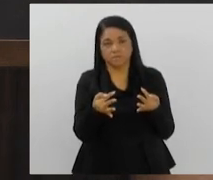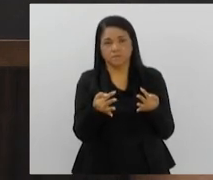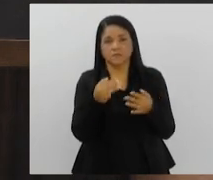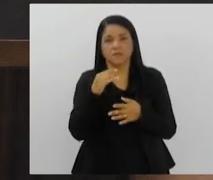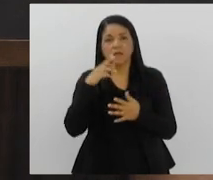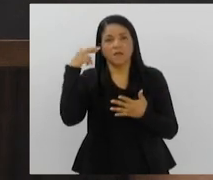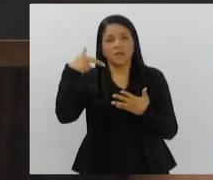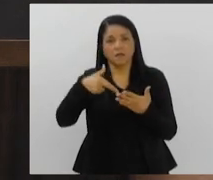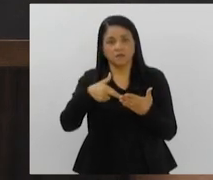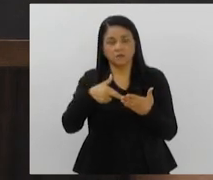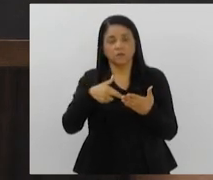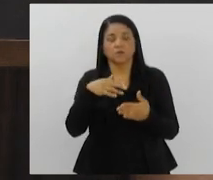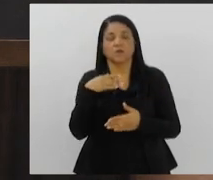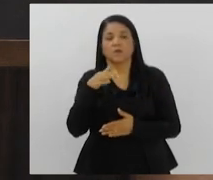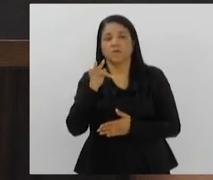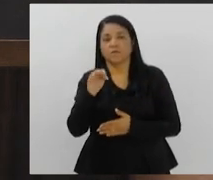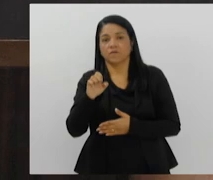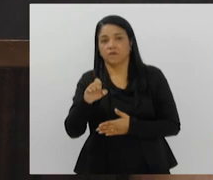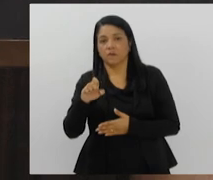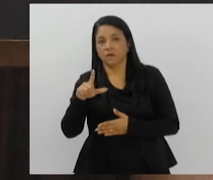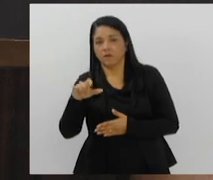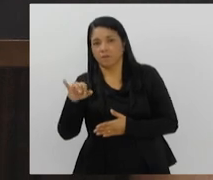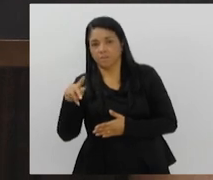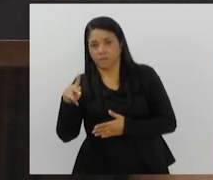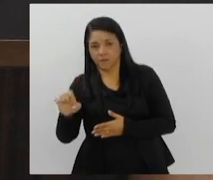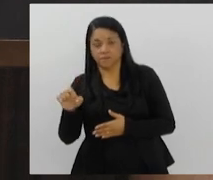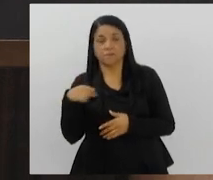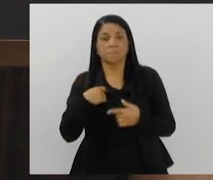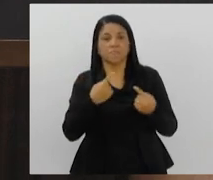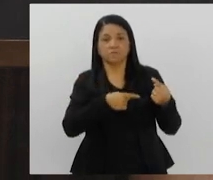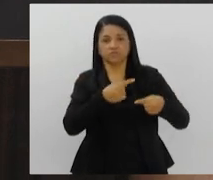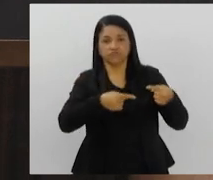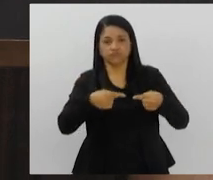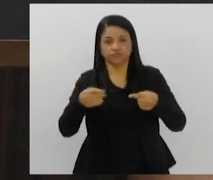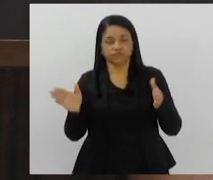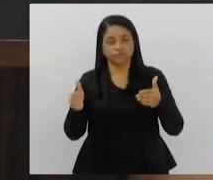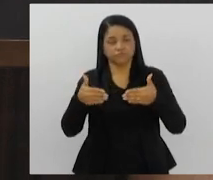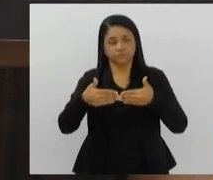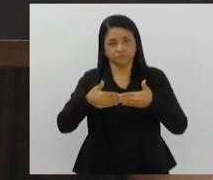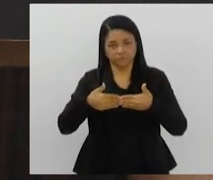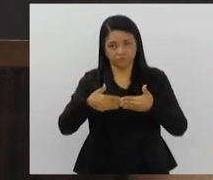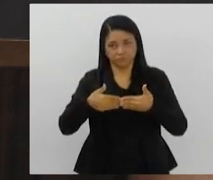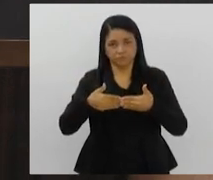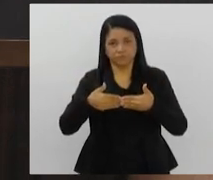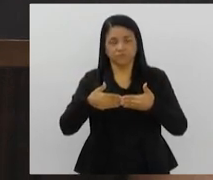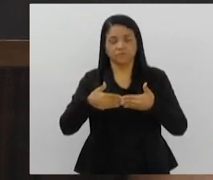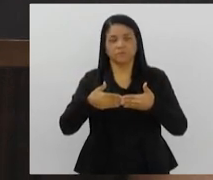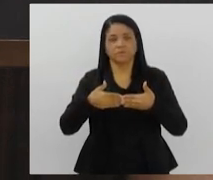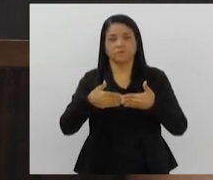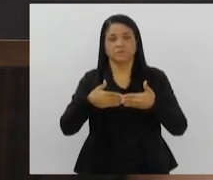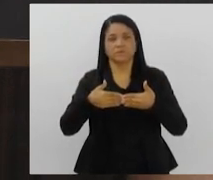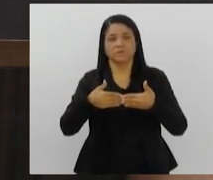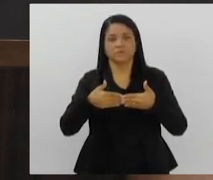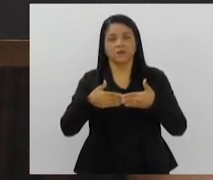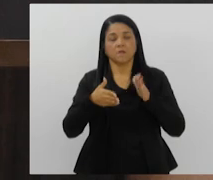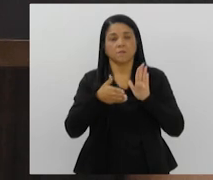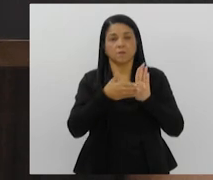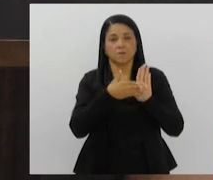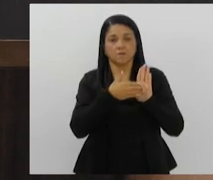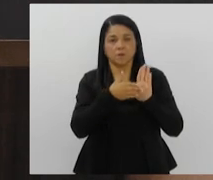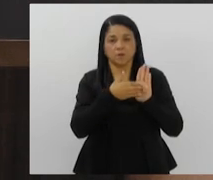Relator, deputado Felipe Soares. Em discussão, não havendo quem queira discutir, encerrada a discussão, a proposta